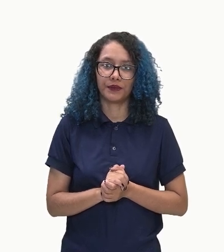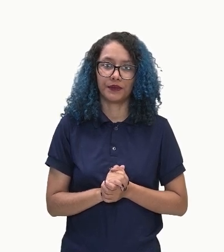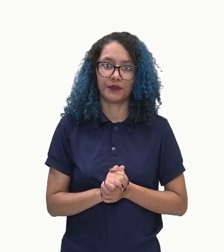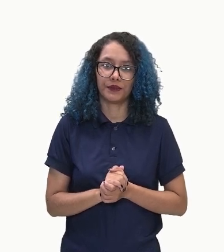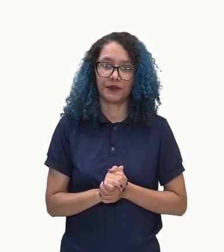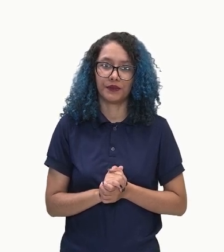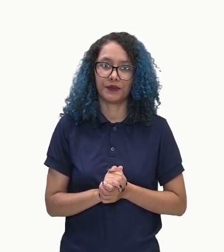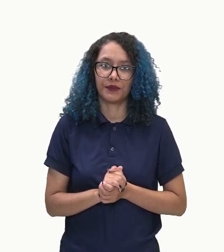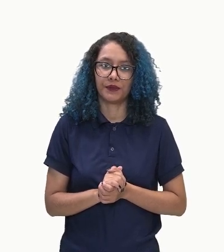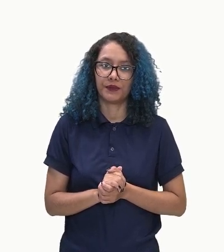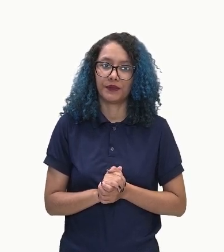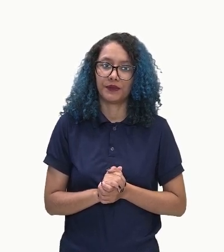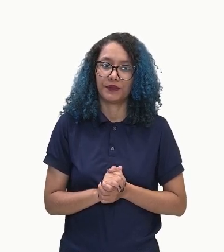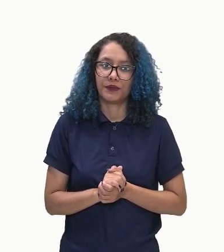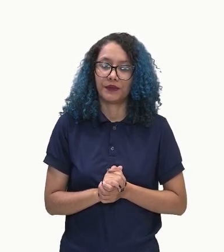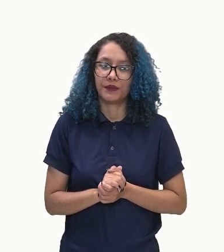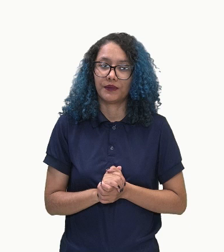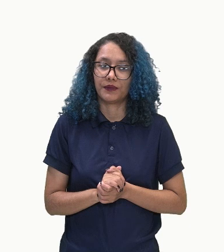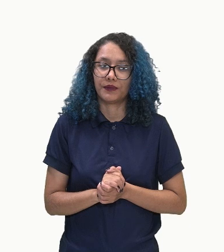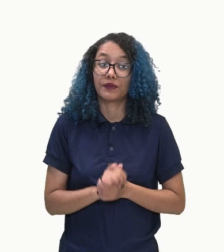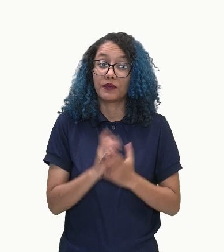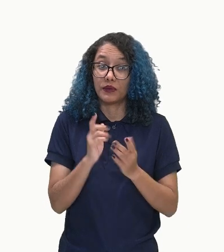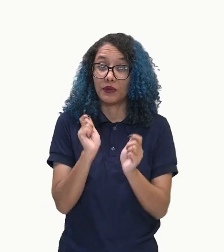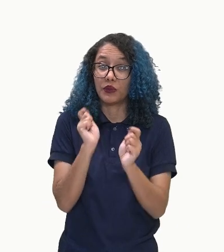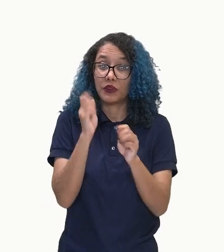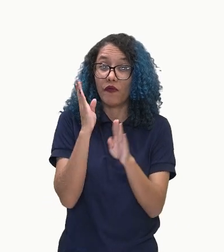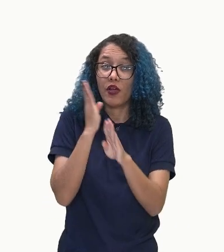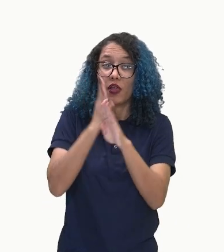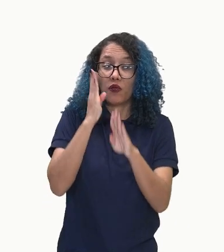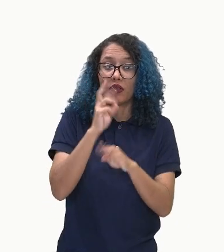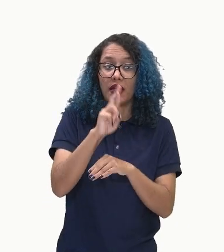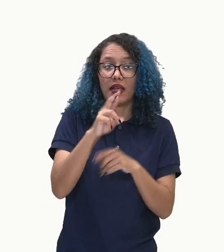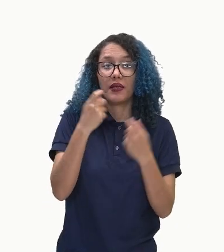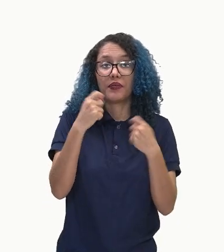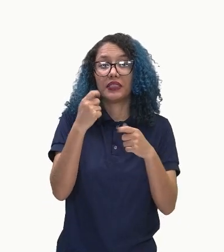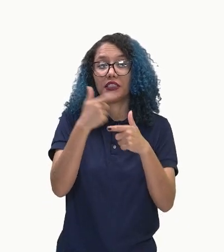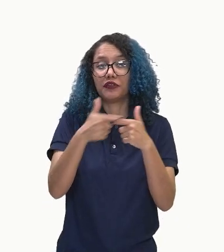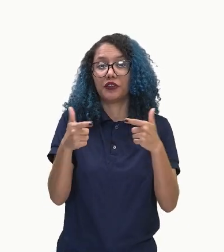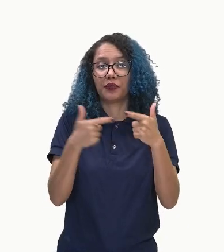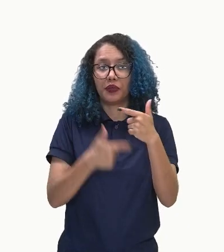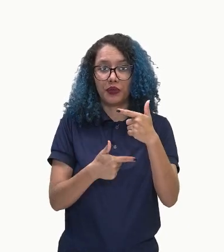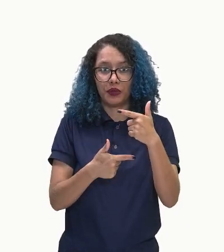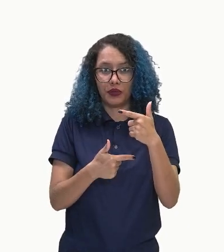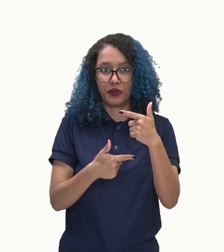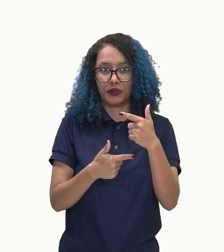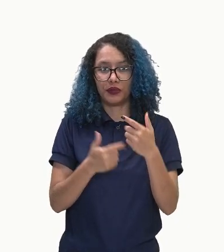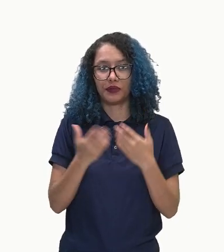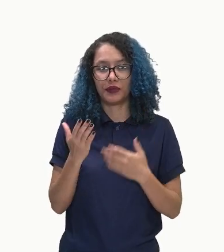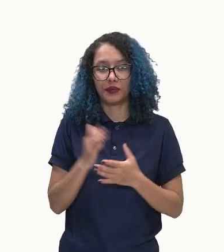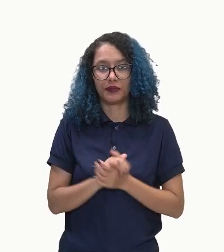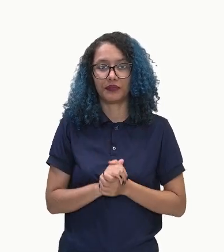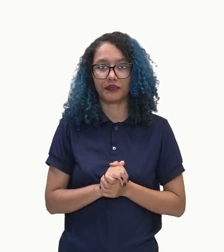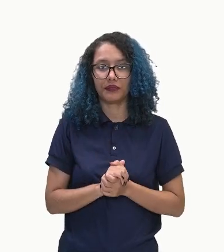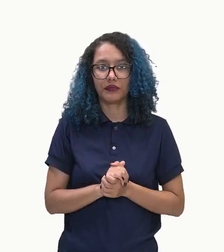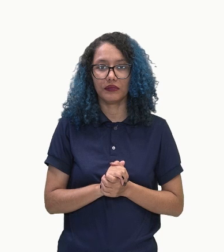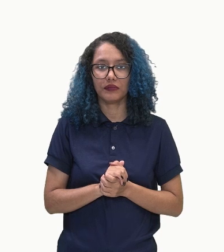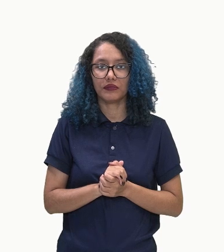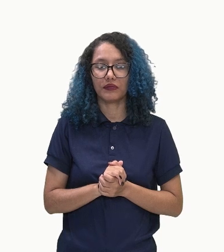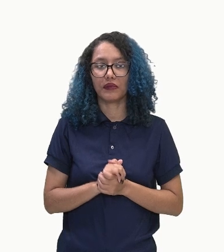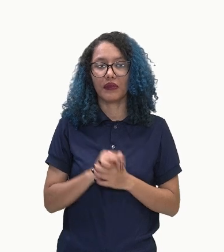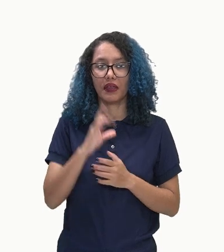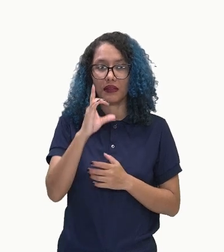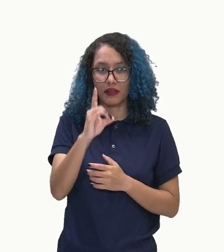olha só, se quiser determinar o raio, basta dividir por 2, ó. Então, ó, se eu tenho o diâmetro, eu sei que o raio é igual